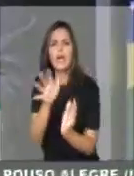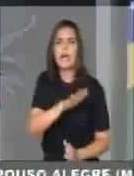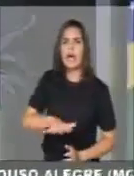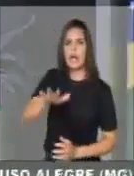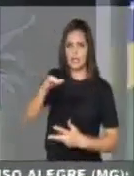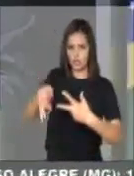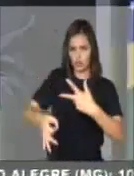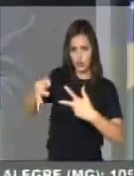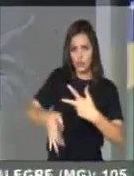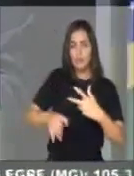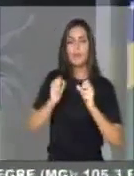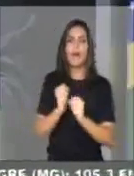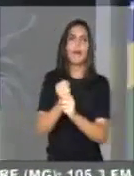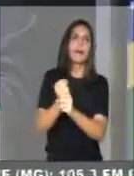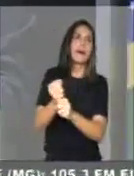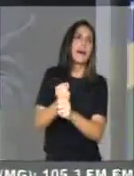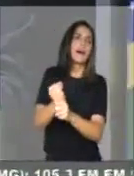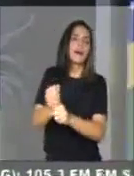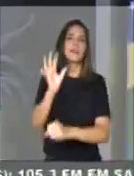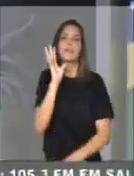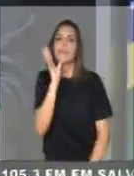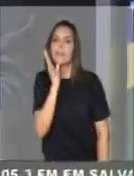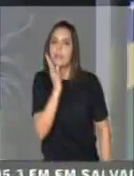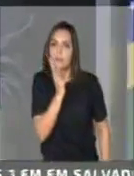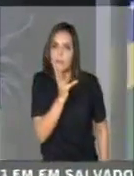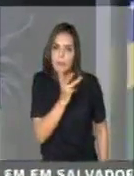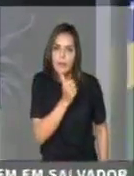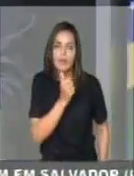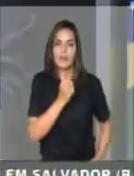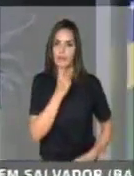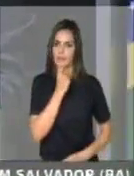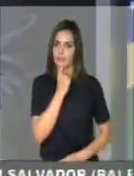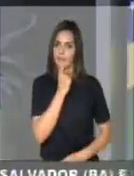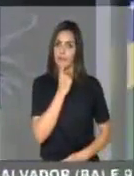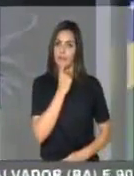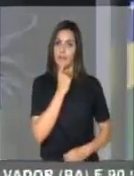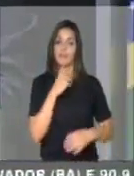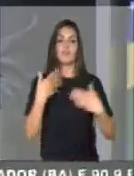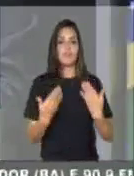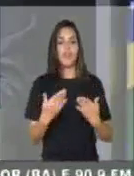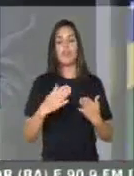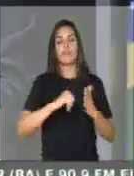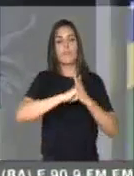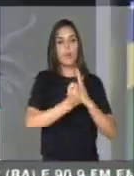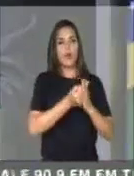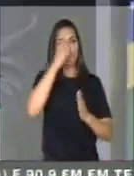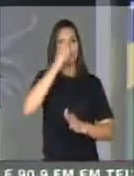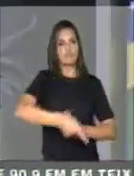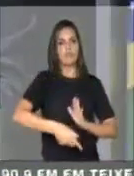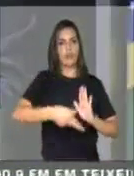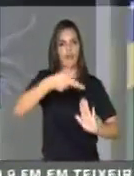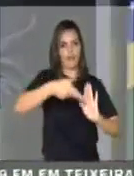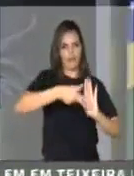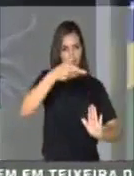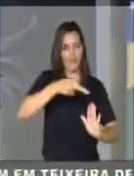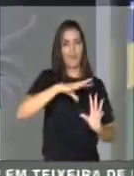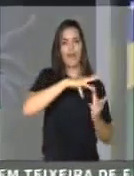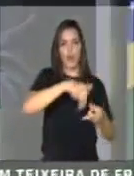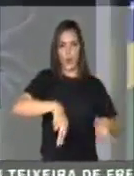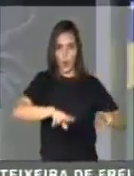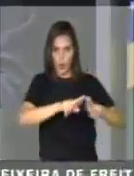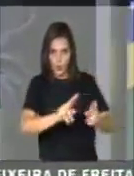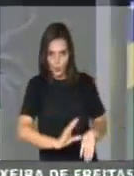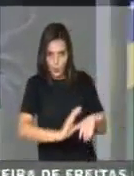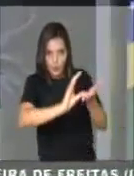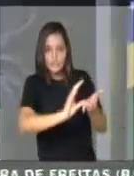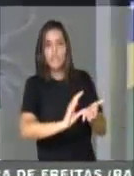máquina jurisdicional, pode se estender por anos, até antepondo a efetivação de uma medida de bloqueio determinada por resolução da